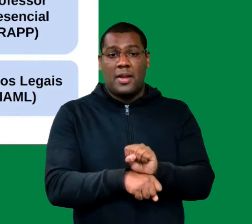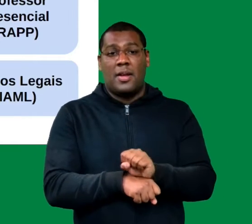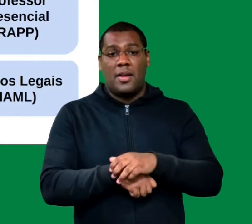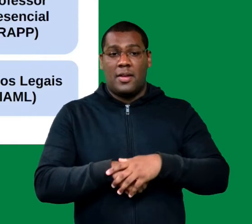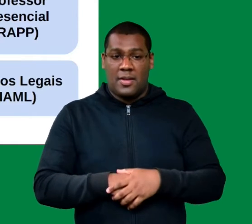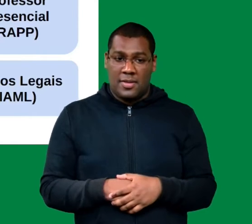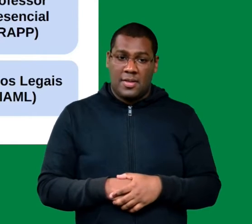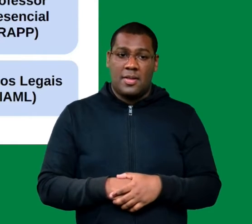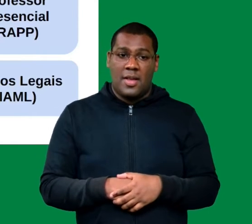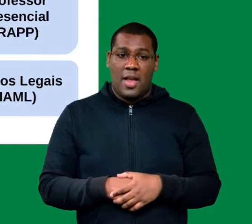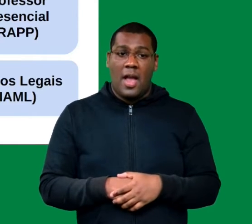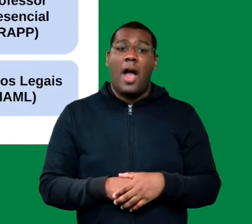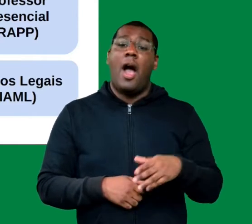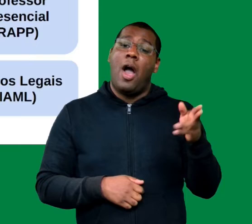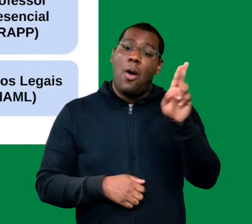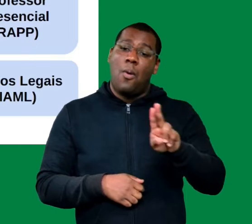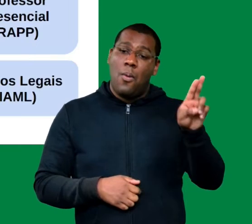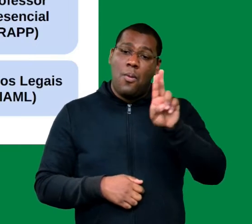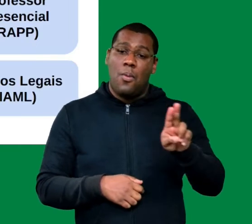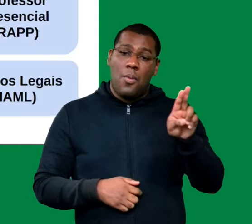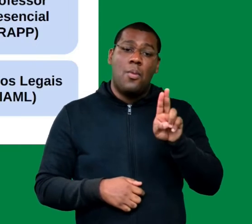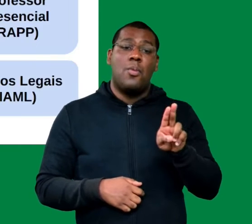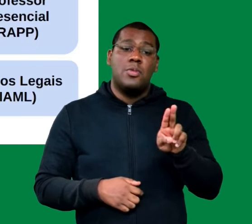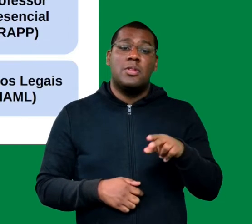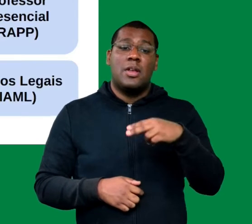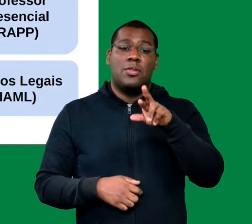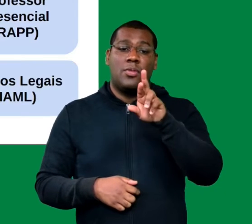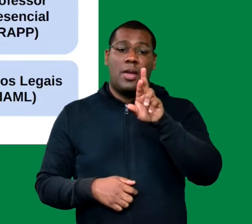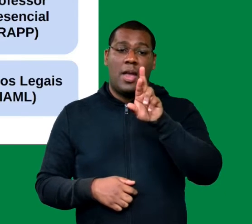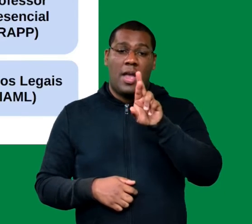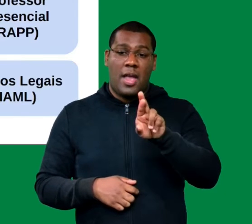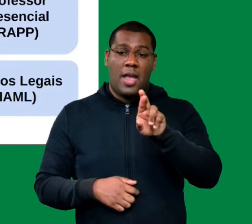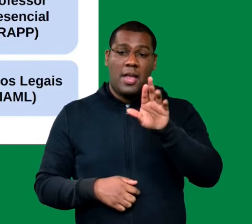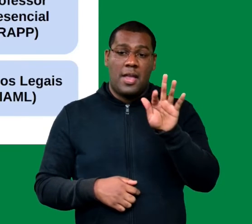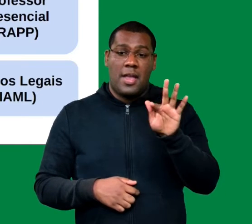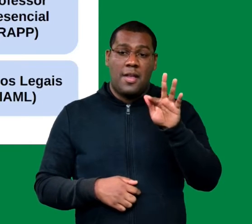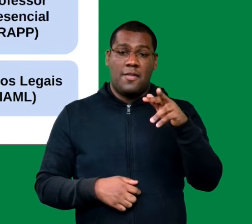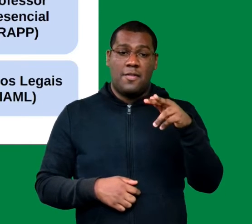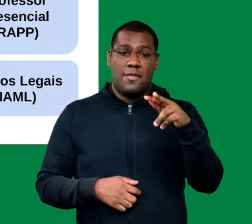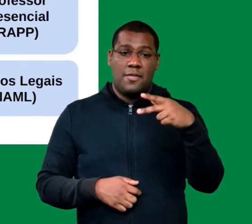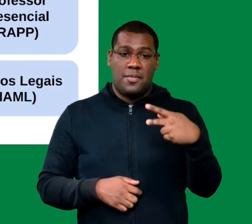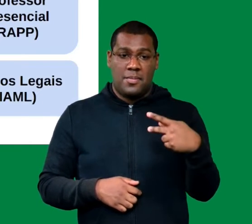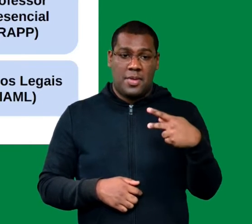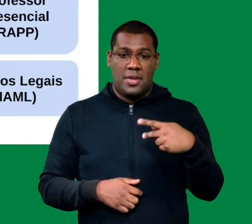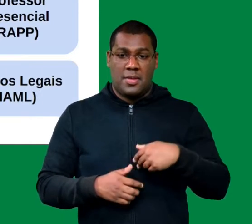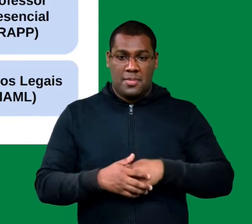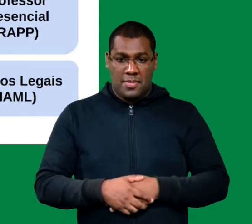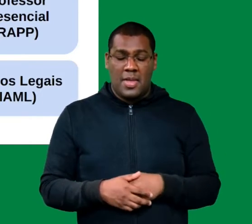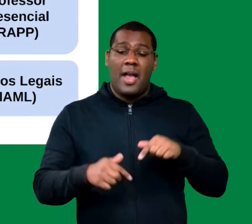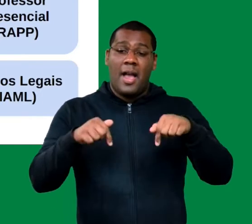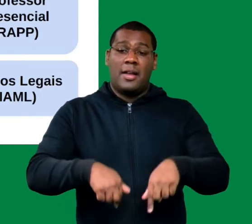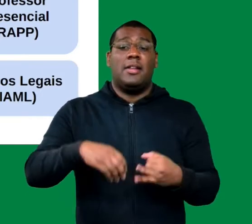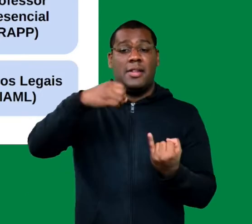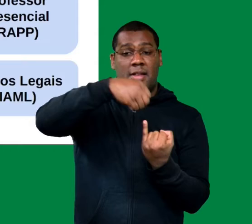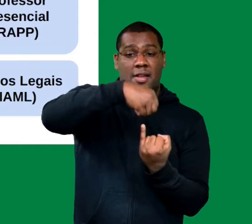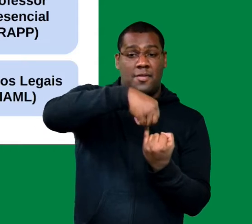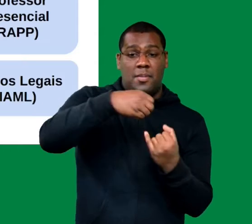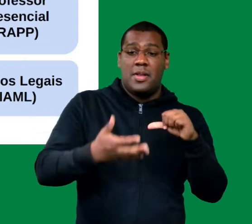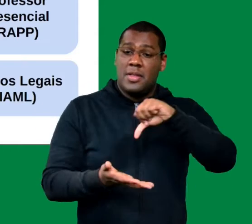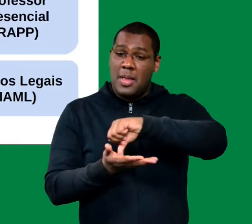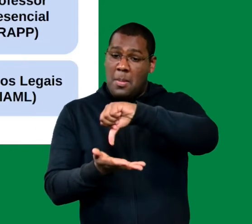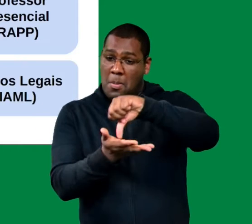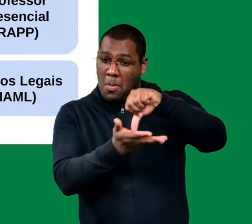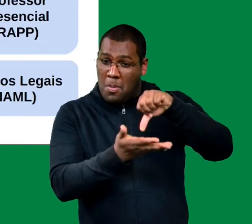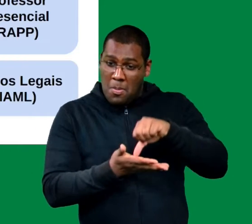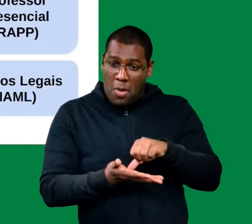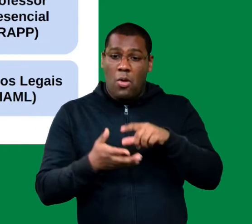familiar per capita como a base de cálculo. Isso é importante para o IFB, porque aqui no IFB nós temos campi espalhados por